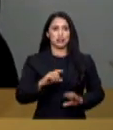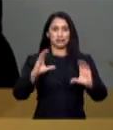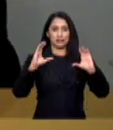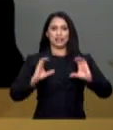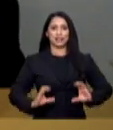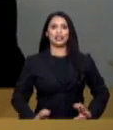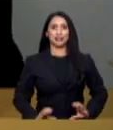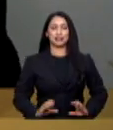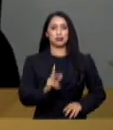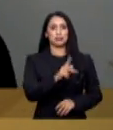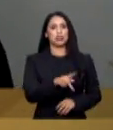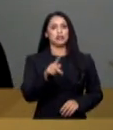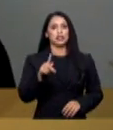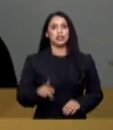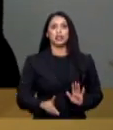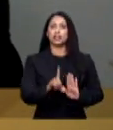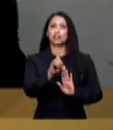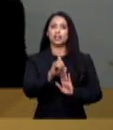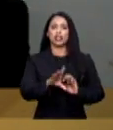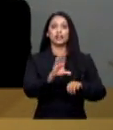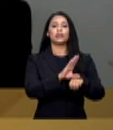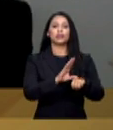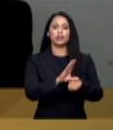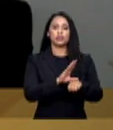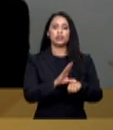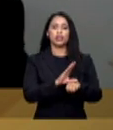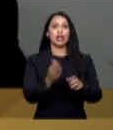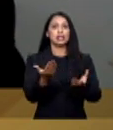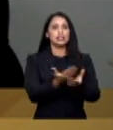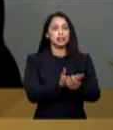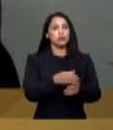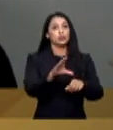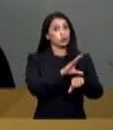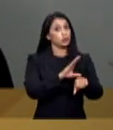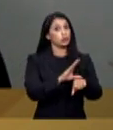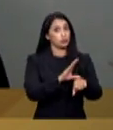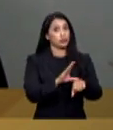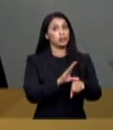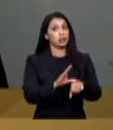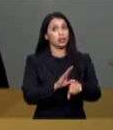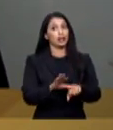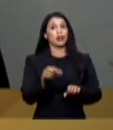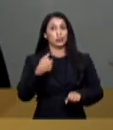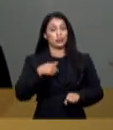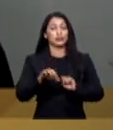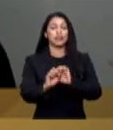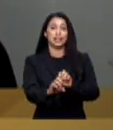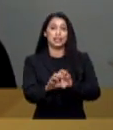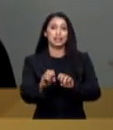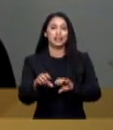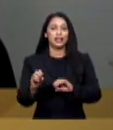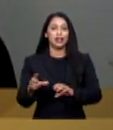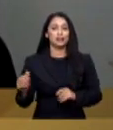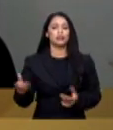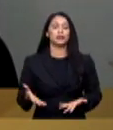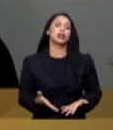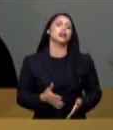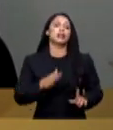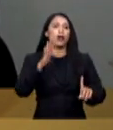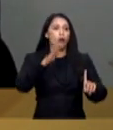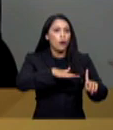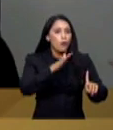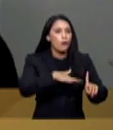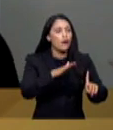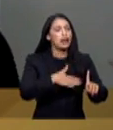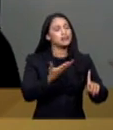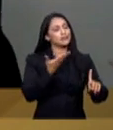como professora de Direito Constitucional, que cuida exatamente das ações constitucionais, e essa é uma delas em sala de aula, da honradez com que se ouve, com que Vossa